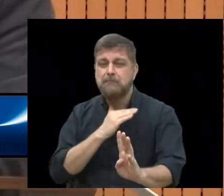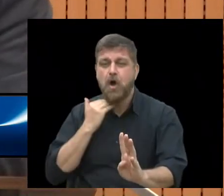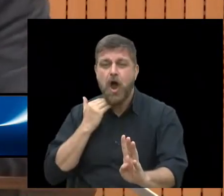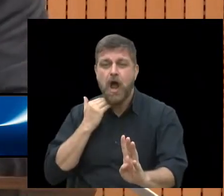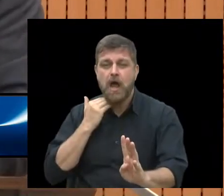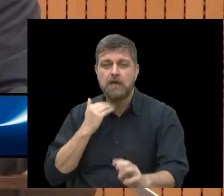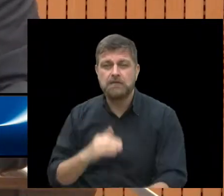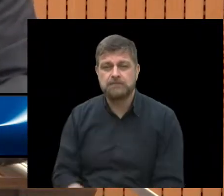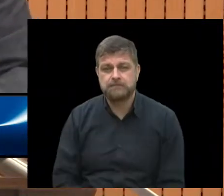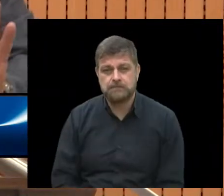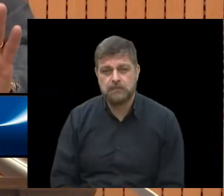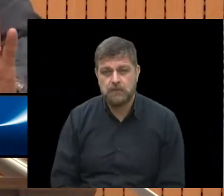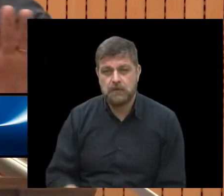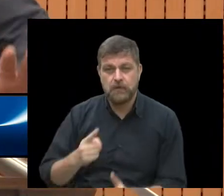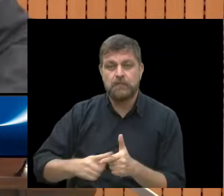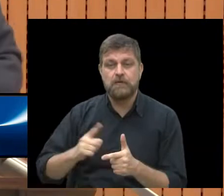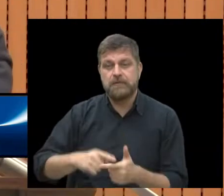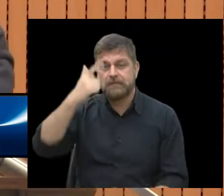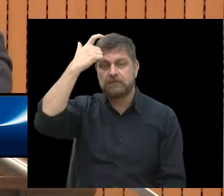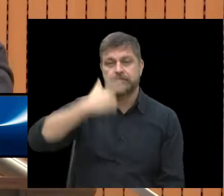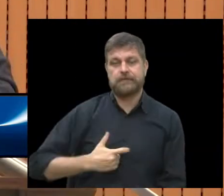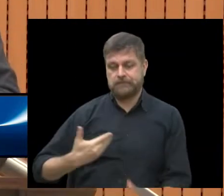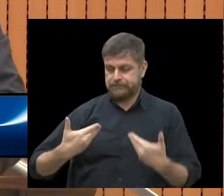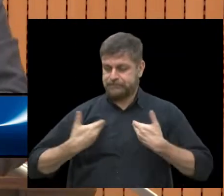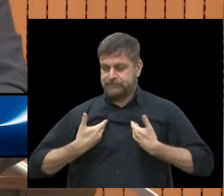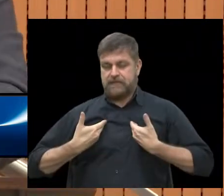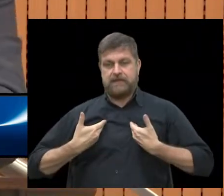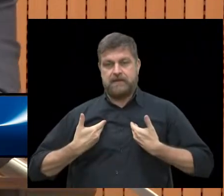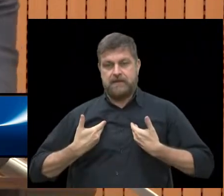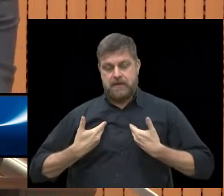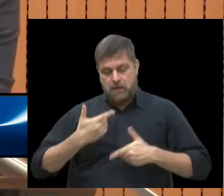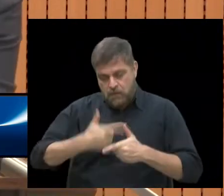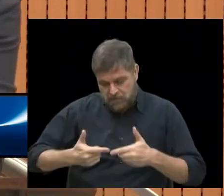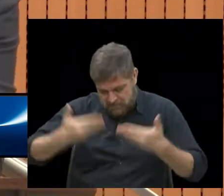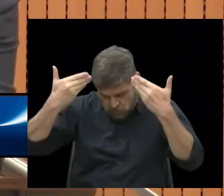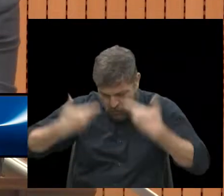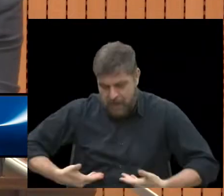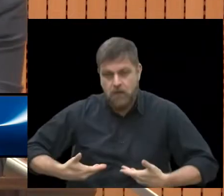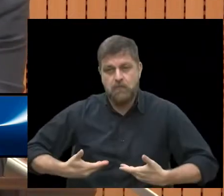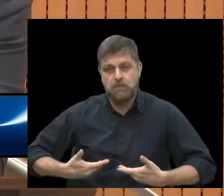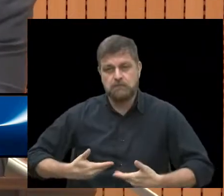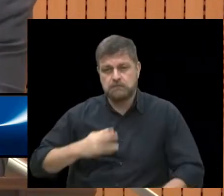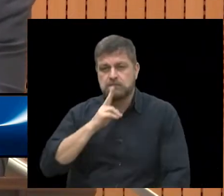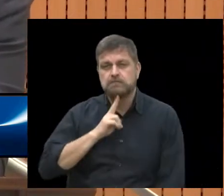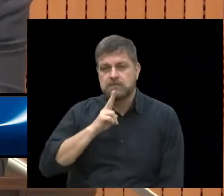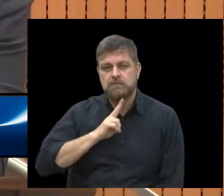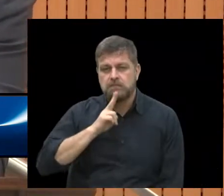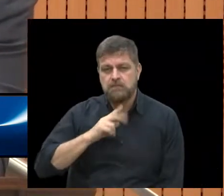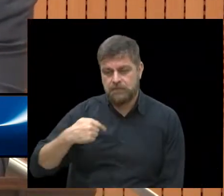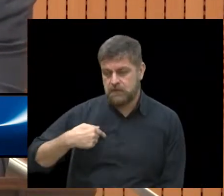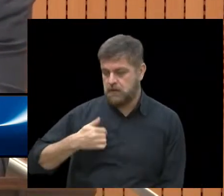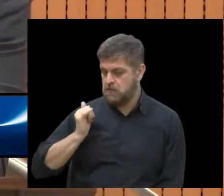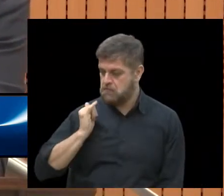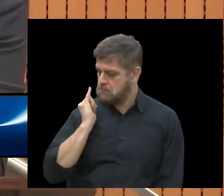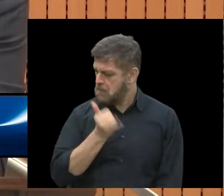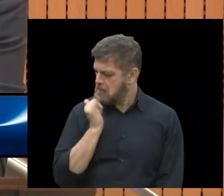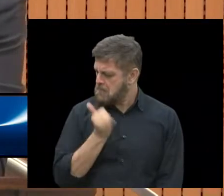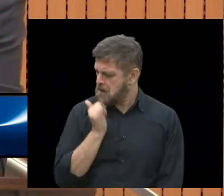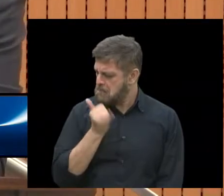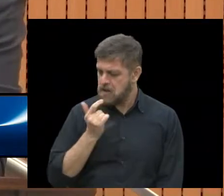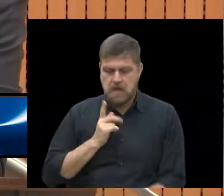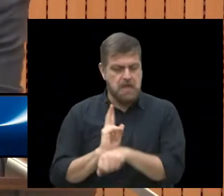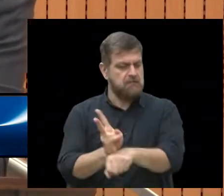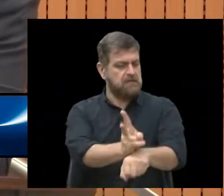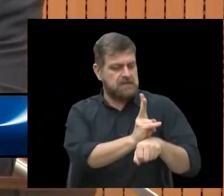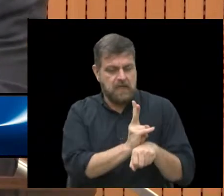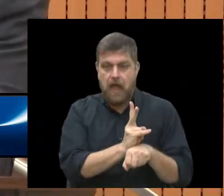problema é o Nelson Rostre. Esse é o problema. O que o Nelson fala aqui, o que o Nelson